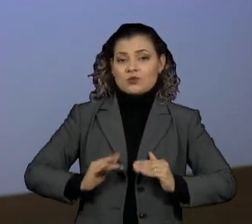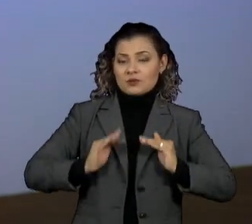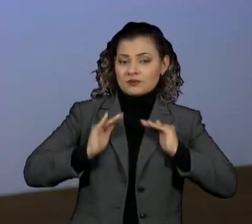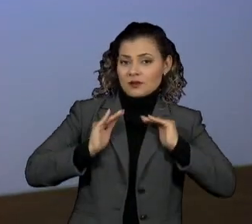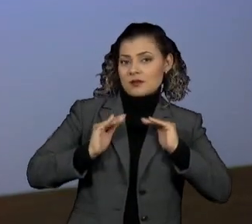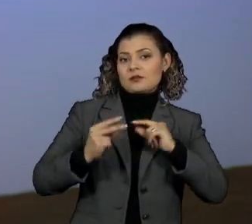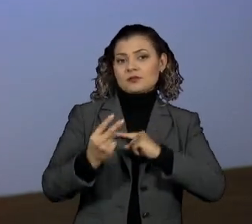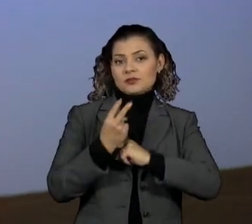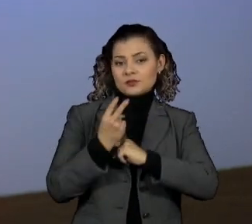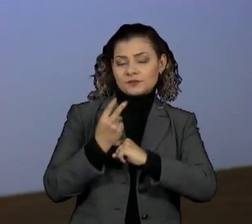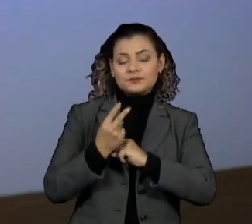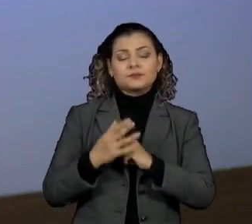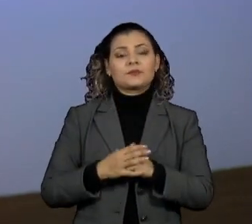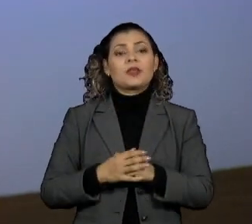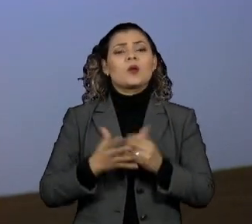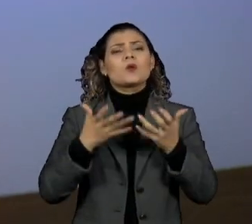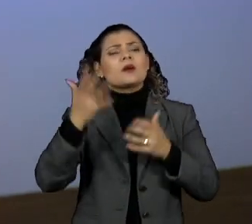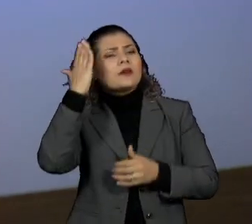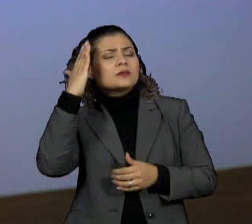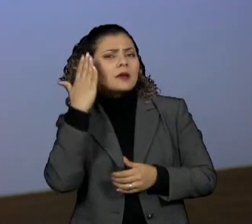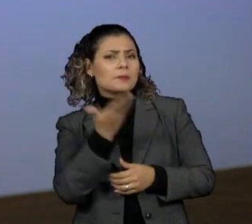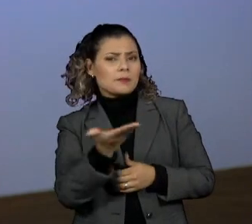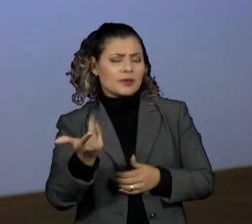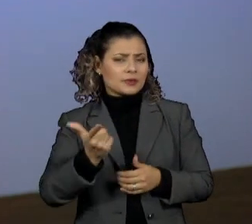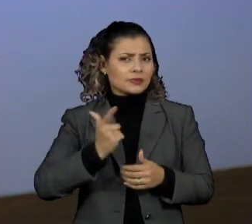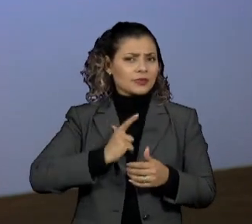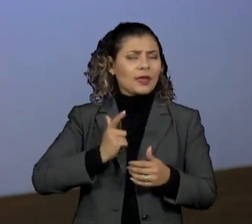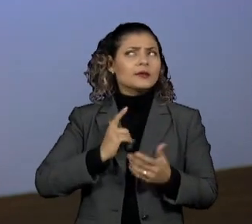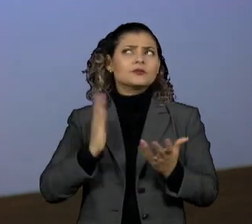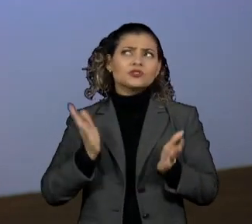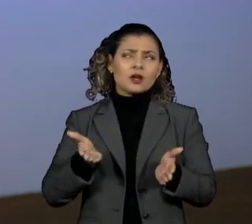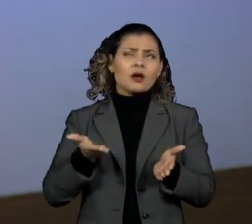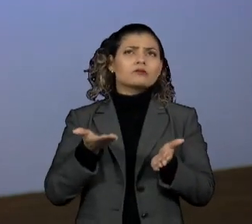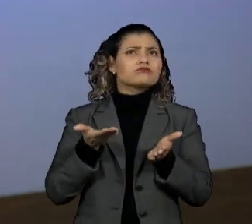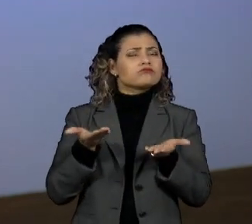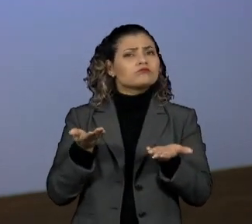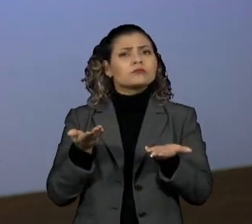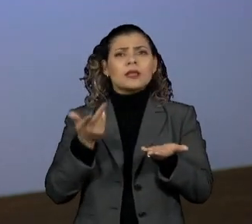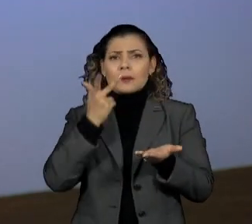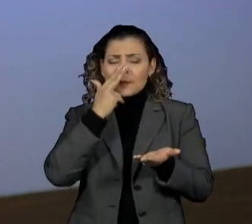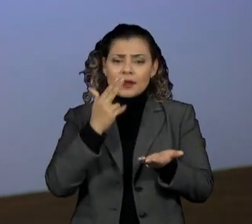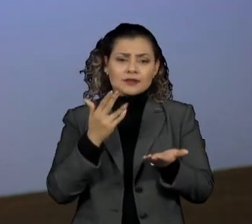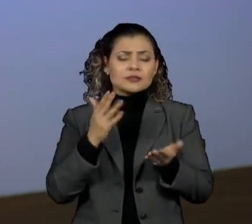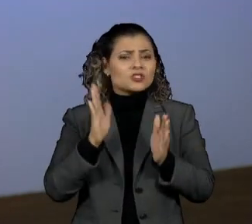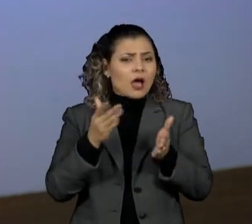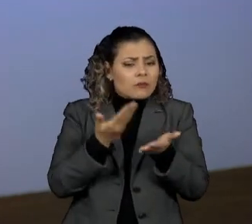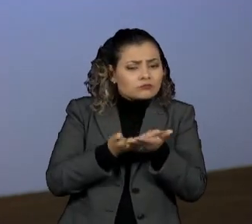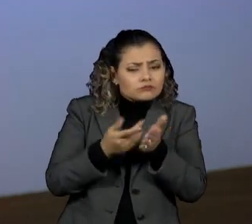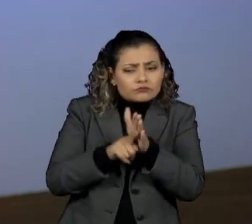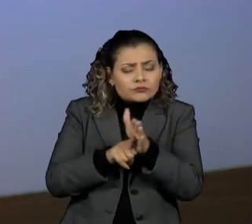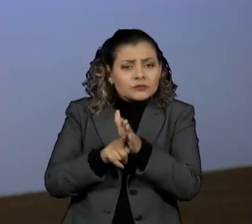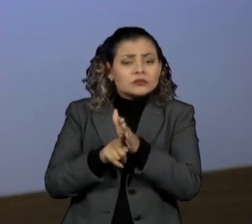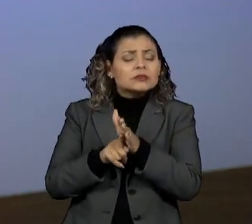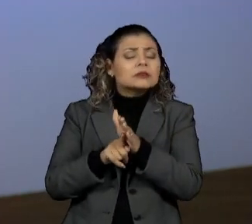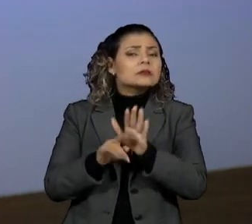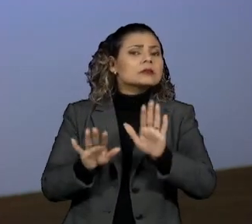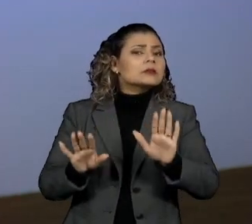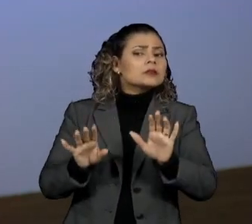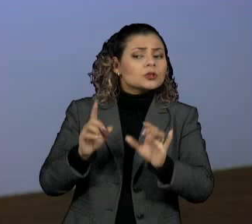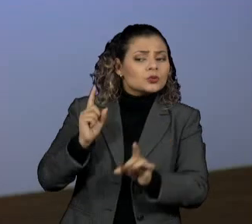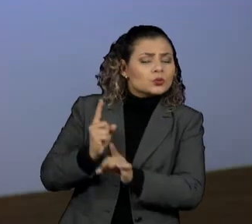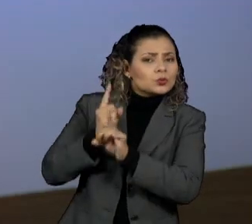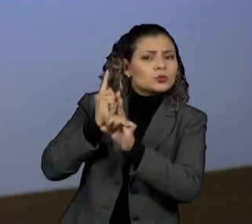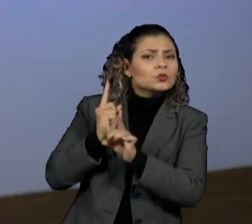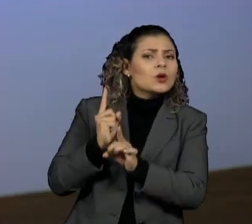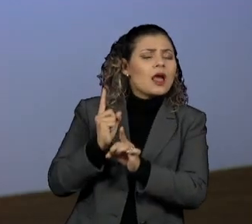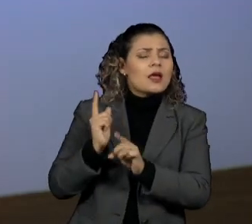e queria saber se tem algum consenso, já foi levantada a hipótese de que há uma